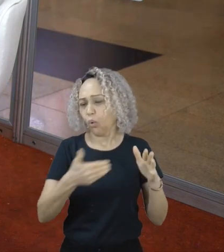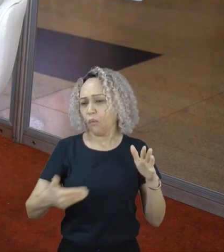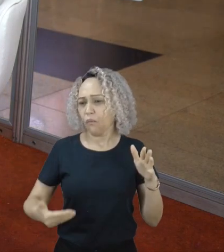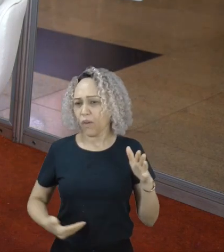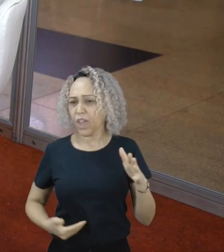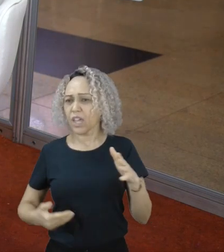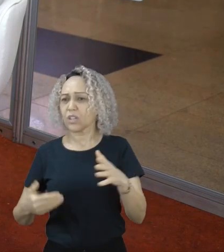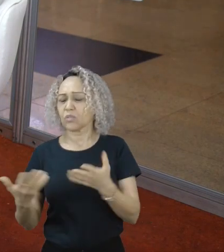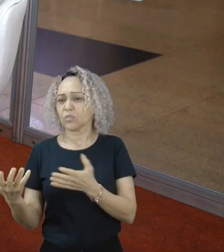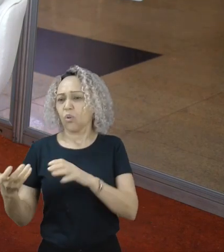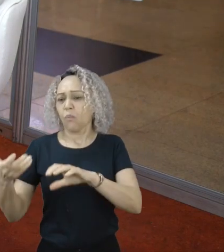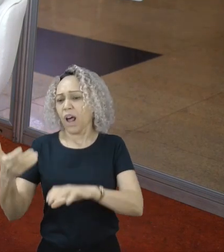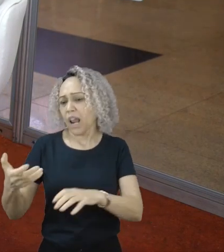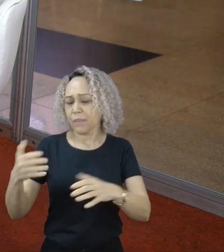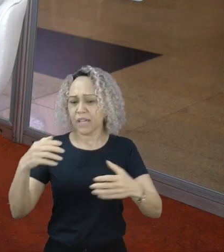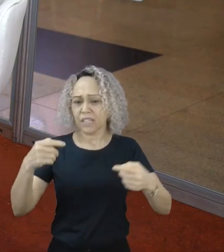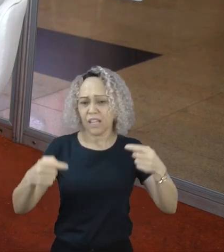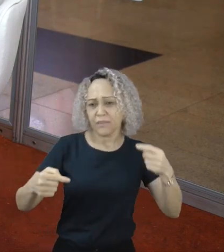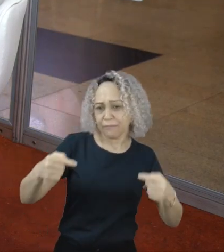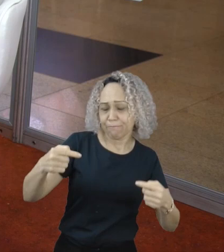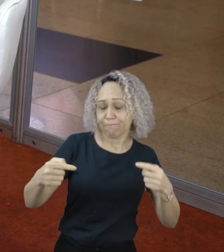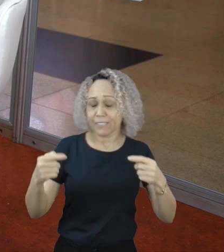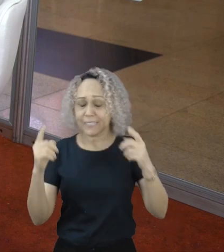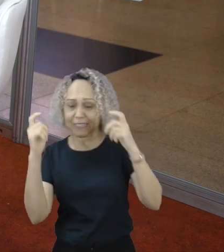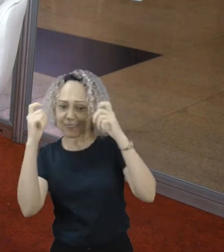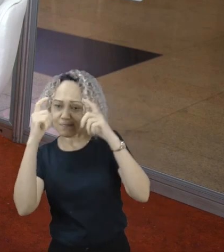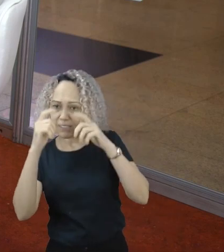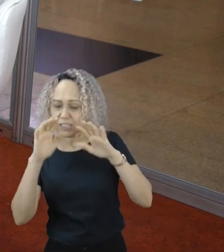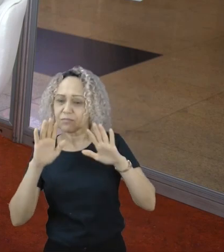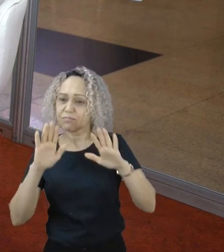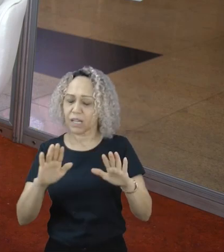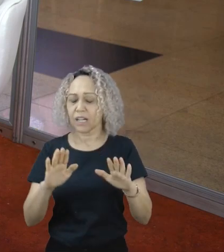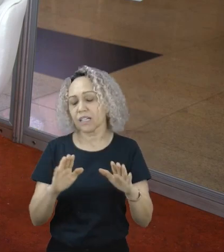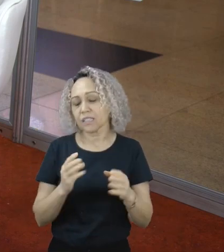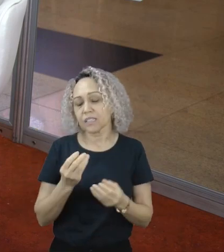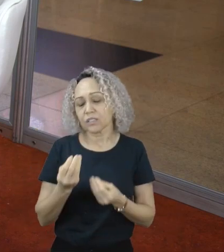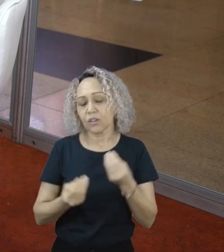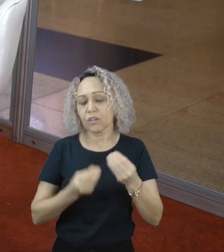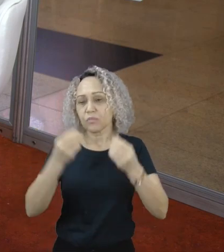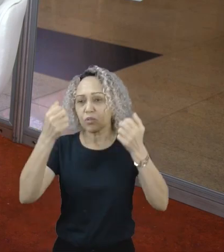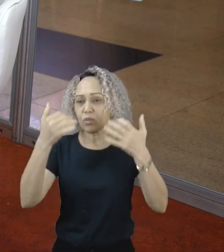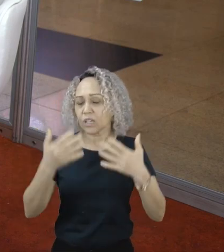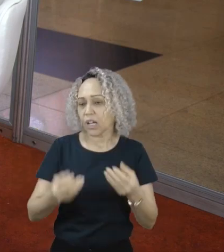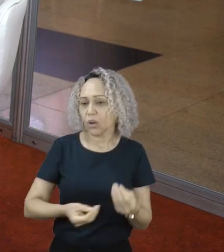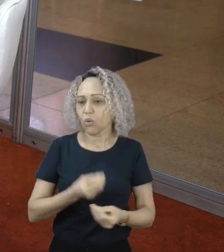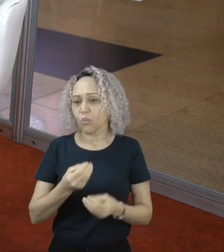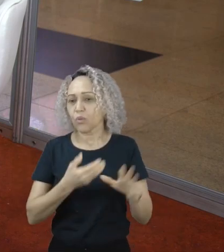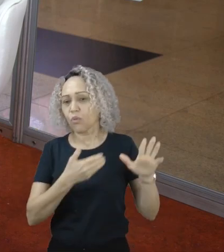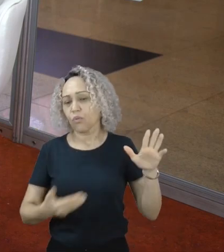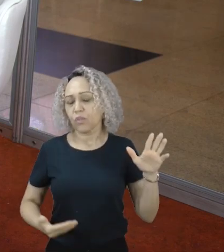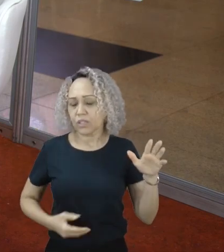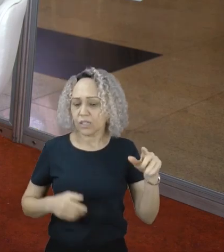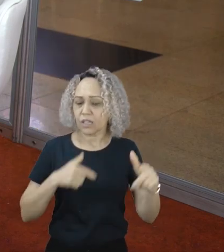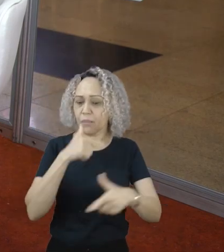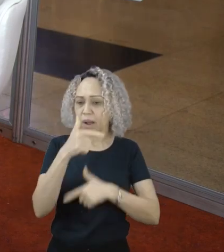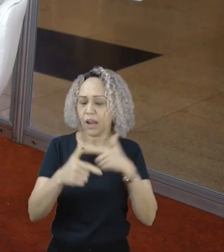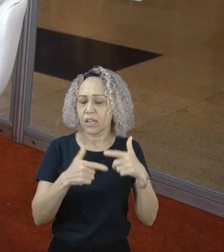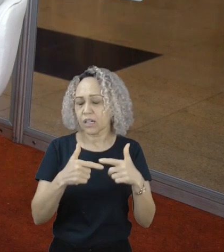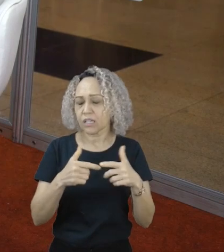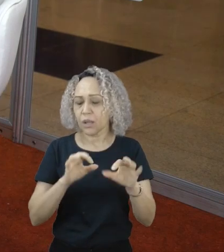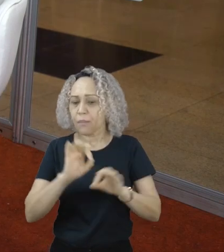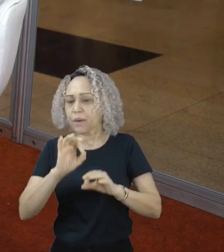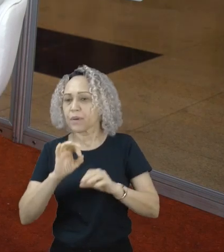para fazer a luta nos seus territórios, como organizar melhor, como se preparar para o ano que vem e como se preparar